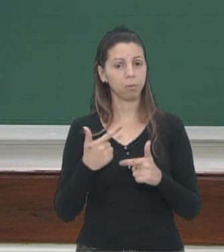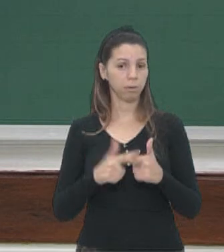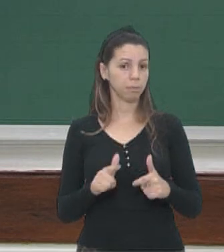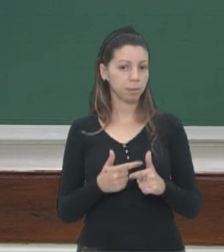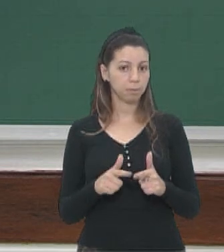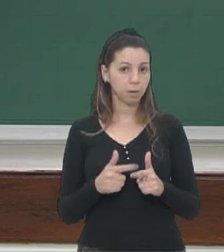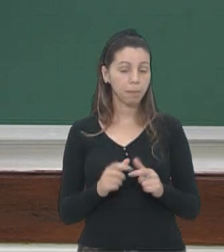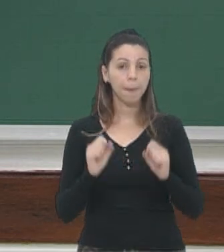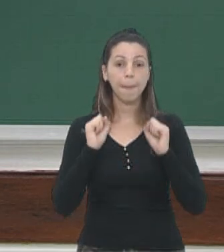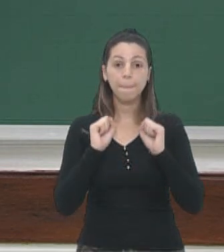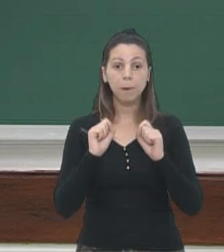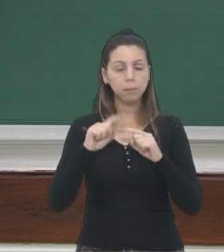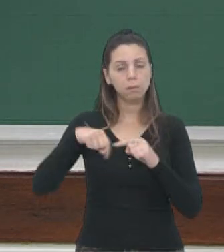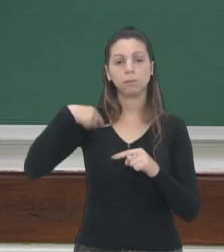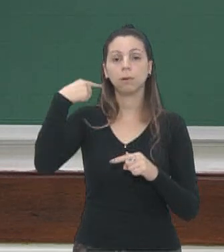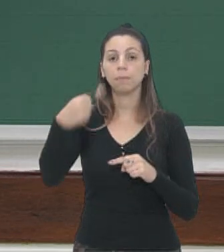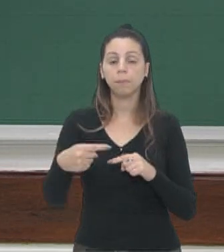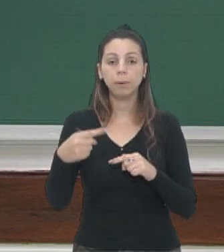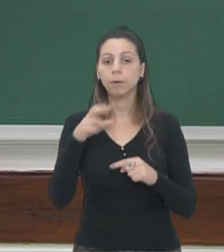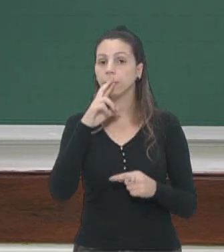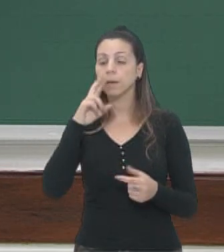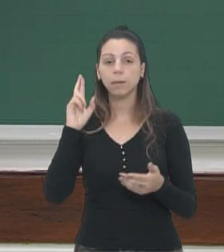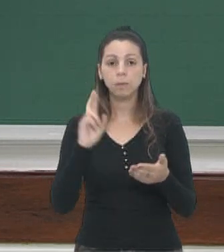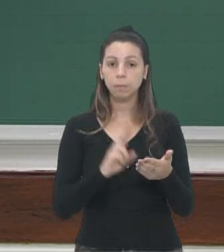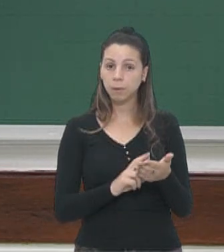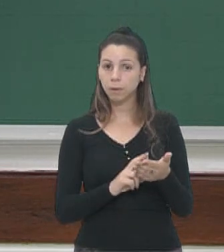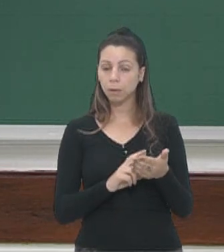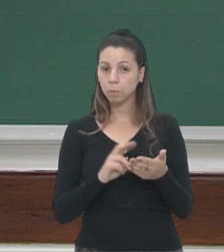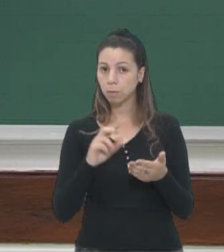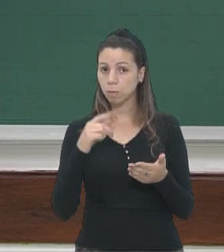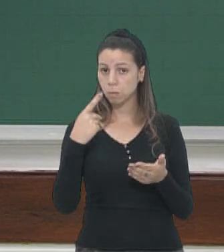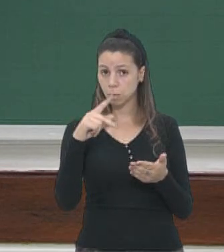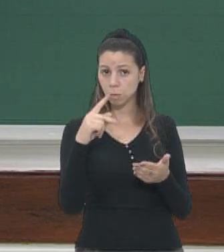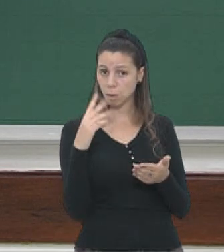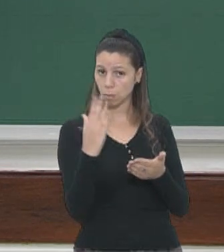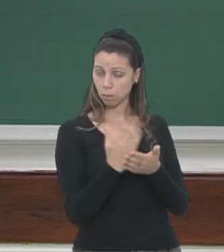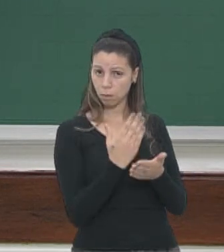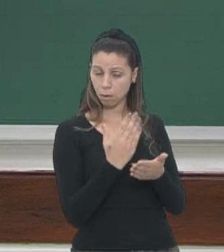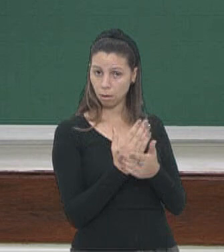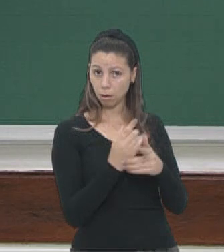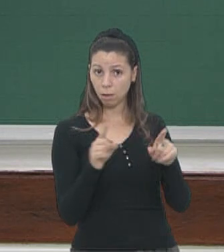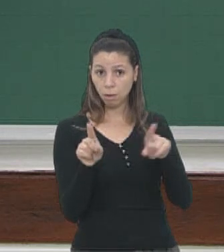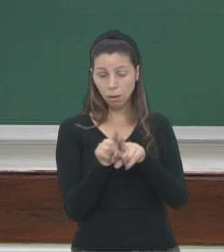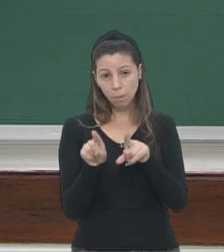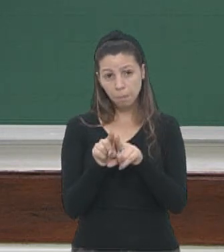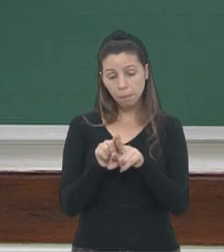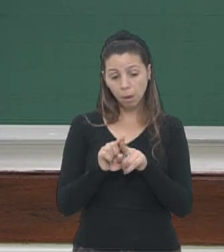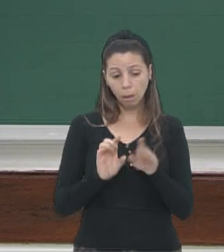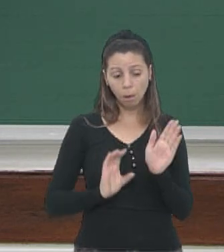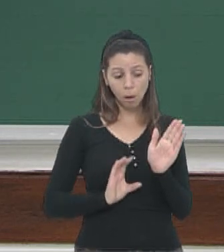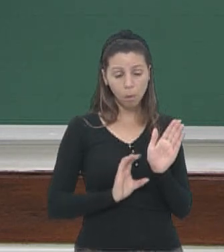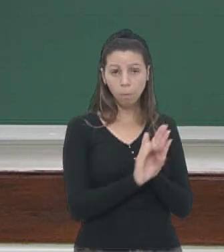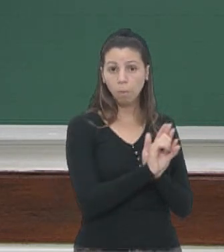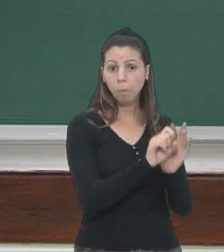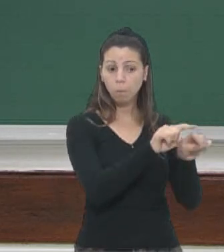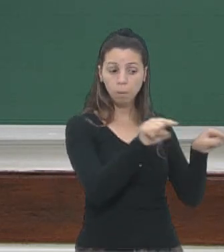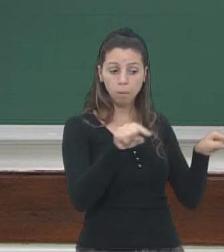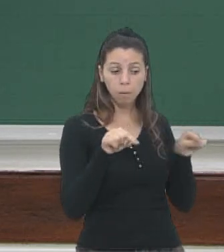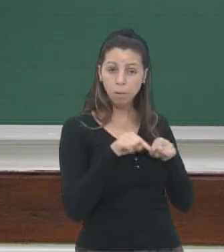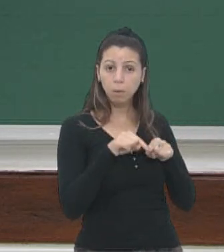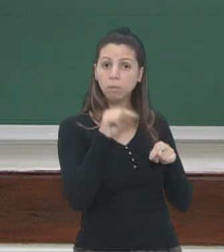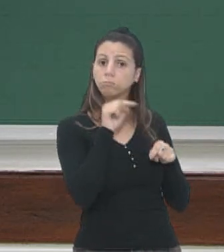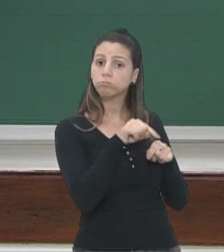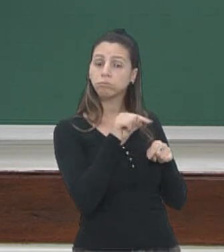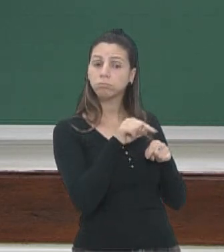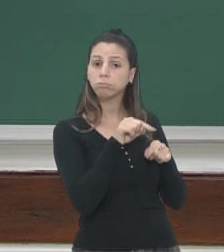Você pode, posteriormente, responder essa questão no seu caderno ou ainda utilizar o Google Classroom, porque esta ferramenta do